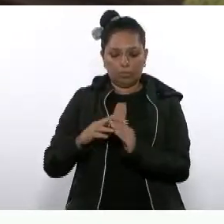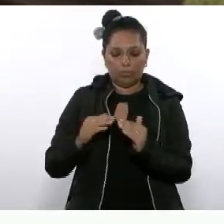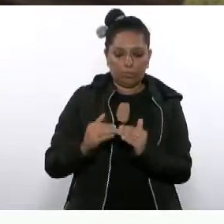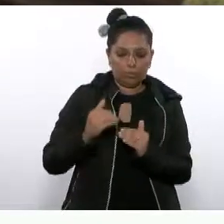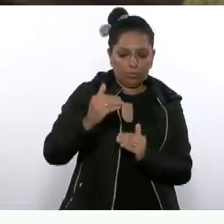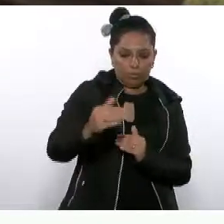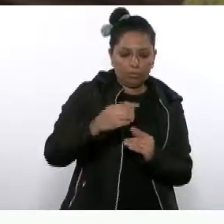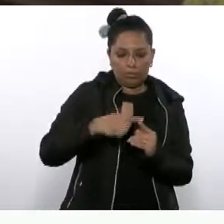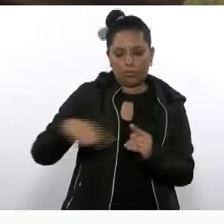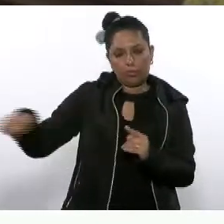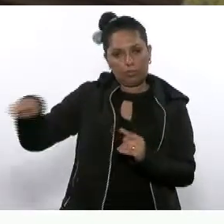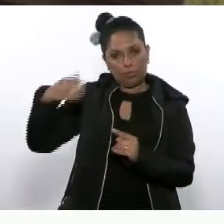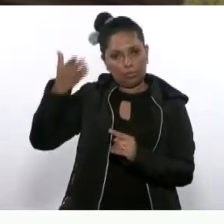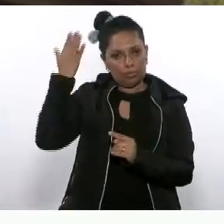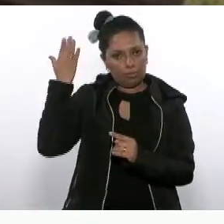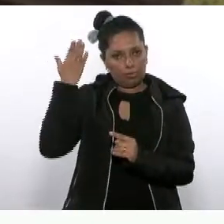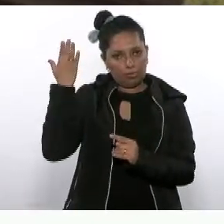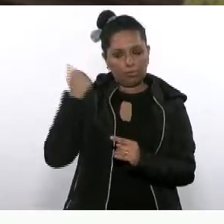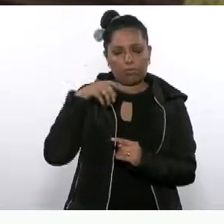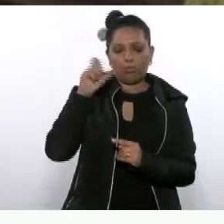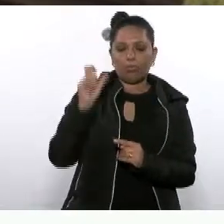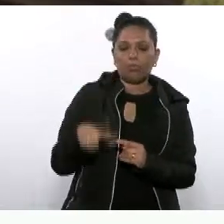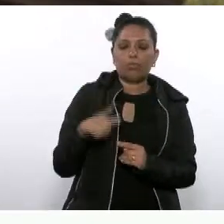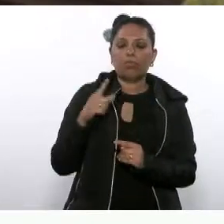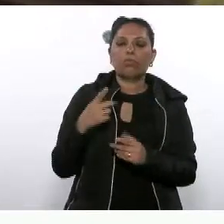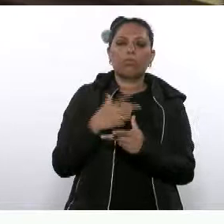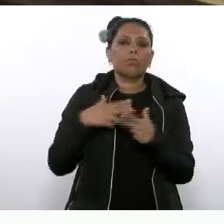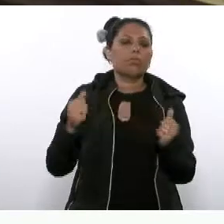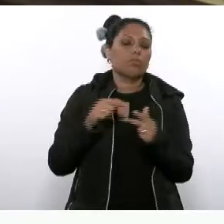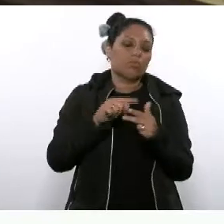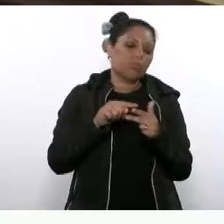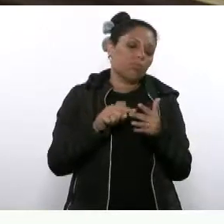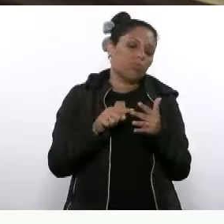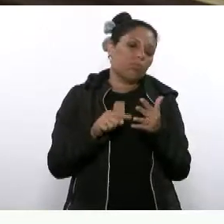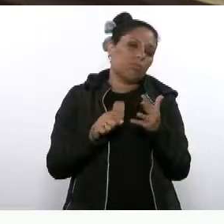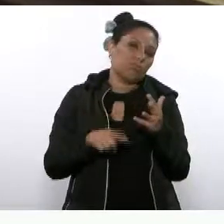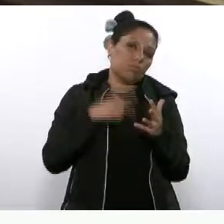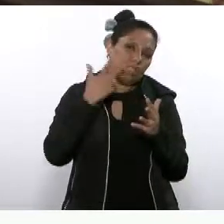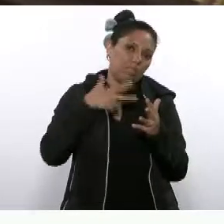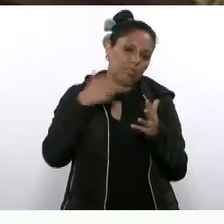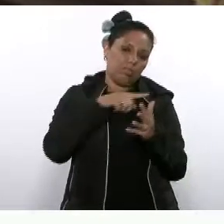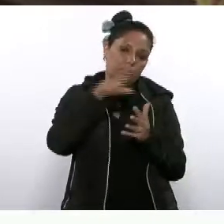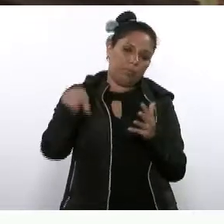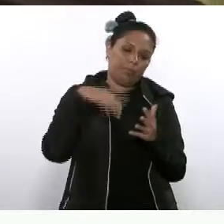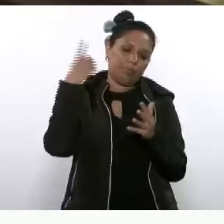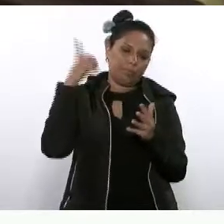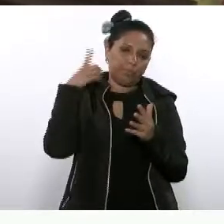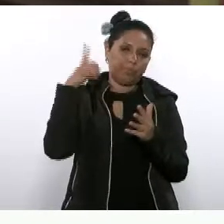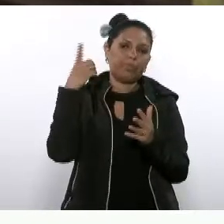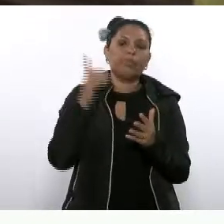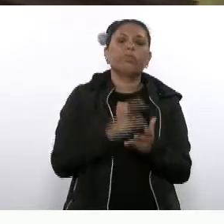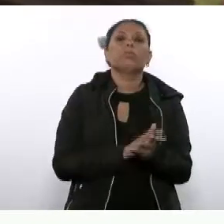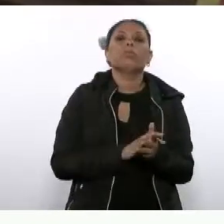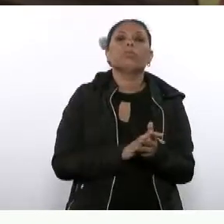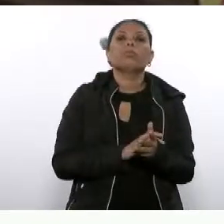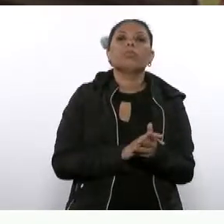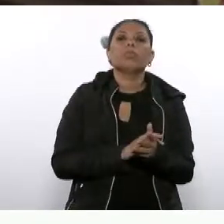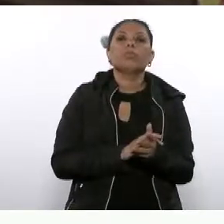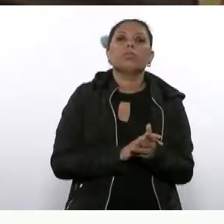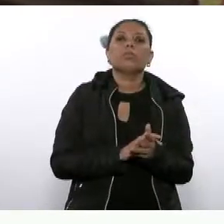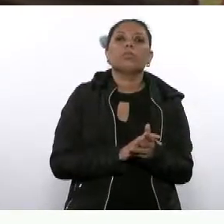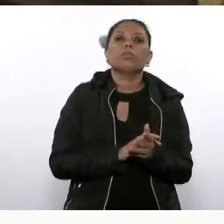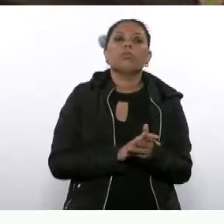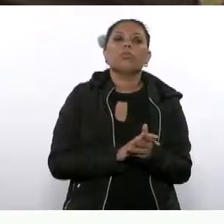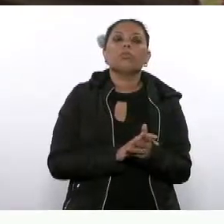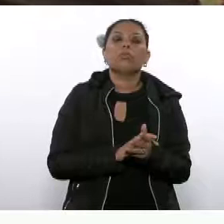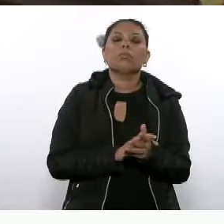apresentado na semana passada. São as sugestões apresentadas pelos senhores deputados, né, excetuando-se